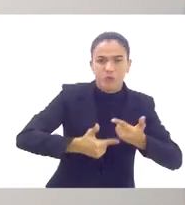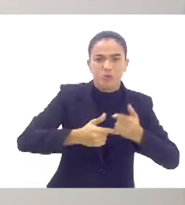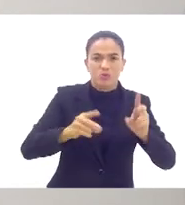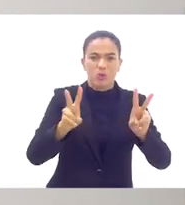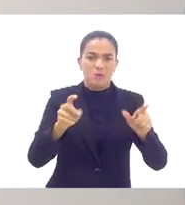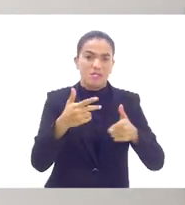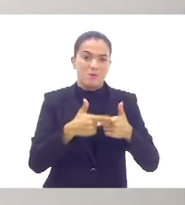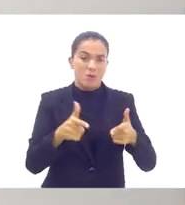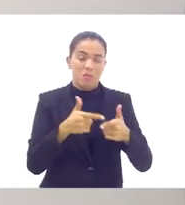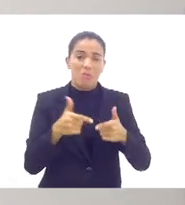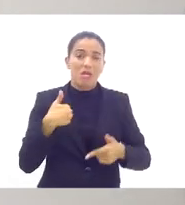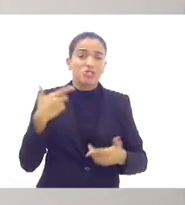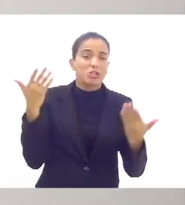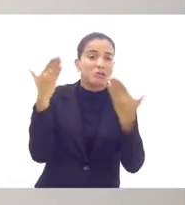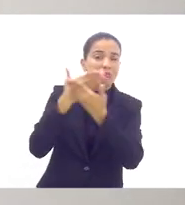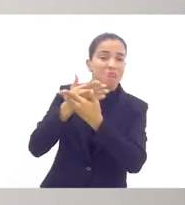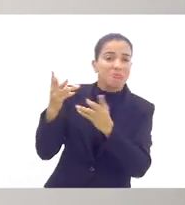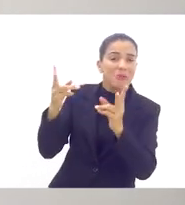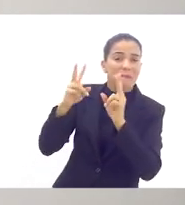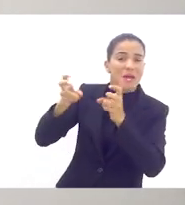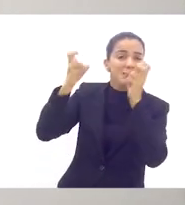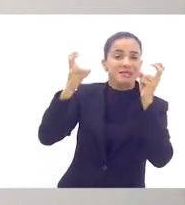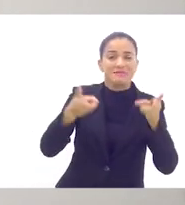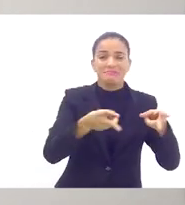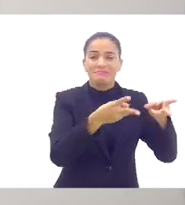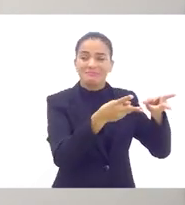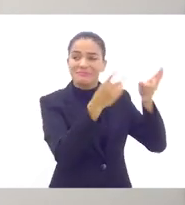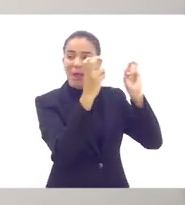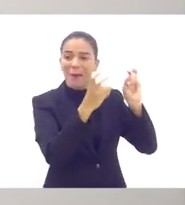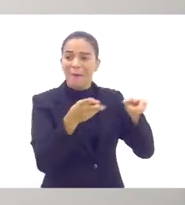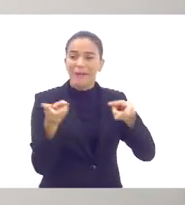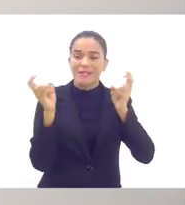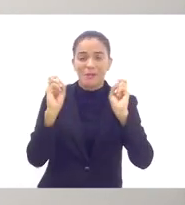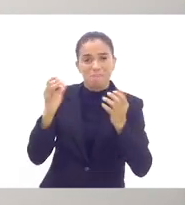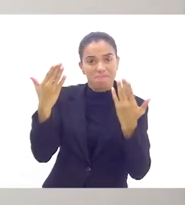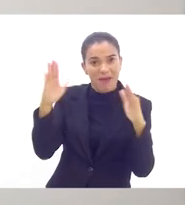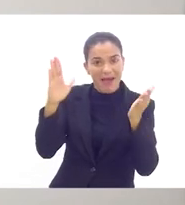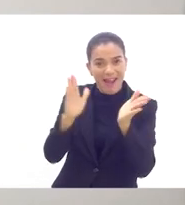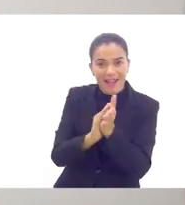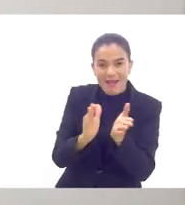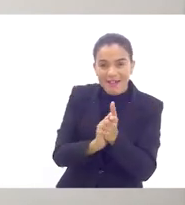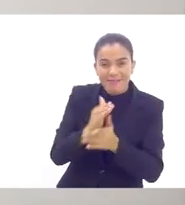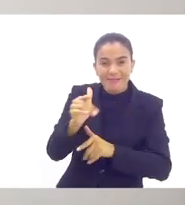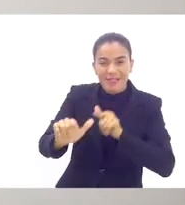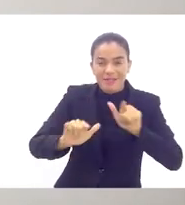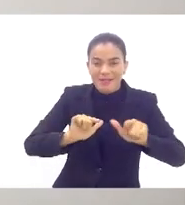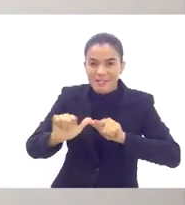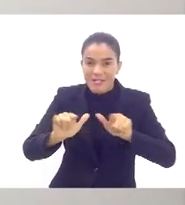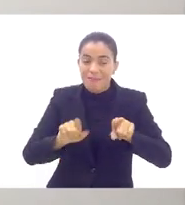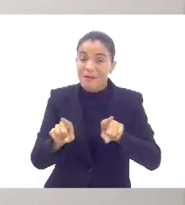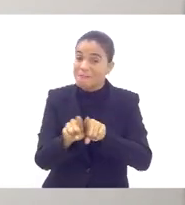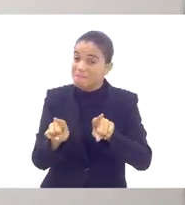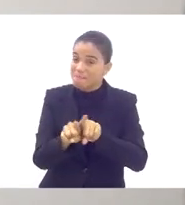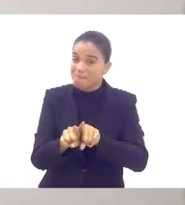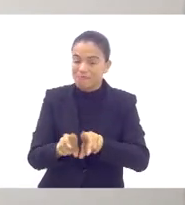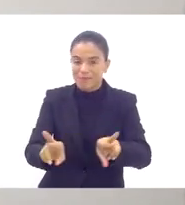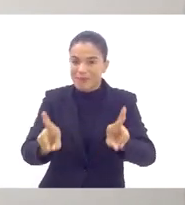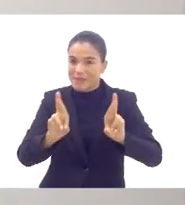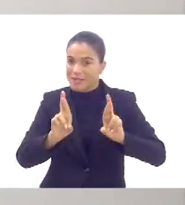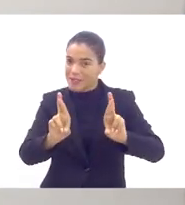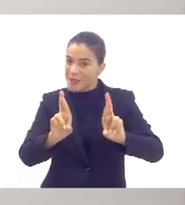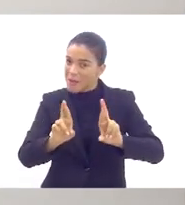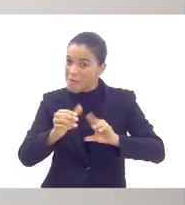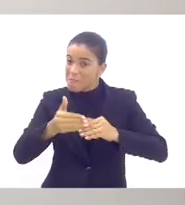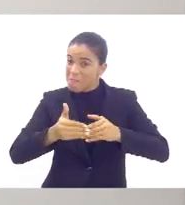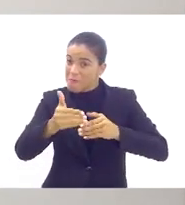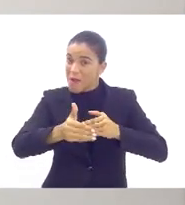vezes passa desapercebido no cotidiano da população, né? Parabéns pelo trabalho. E gostaríamos de contar para possíveis